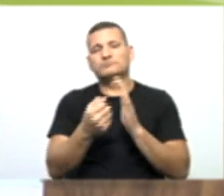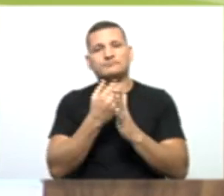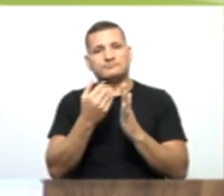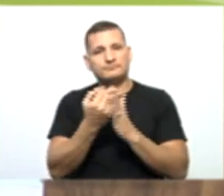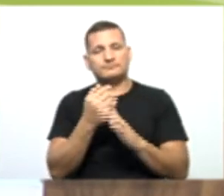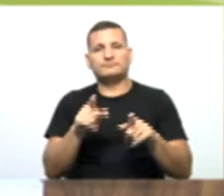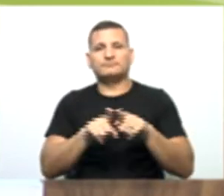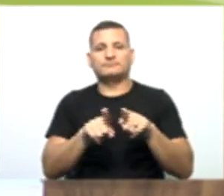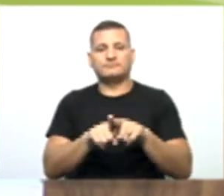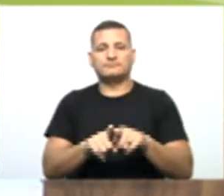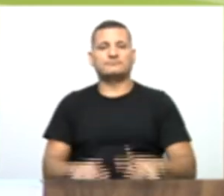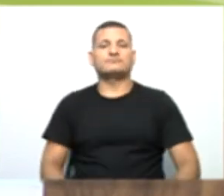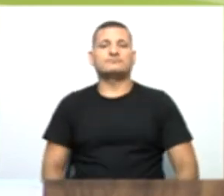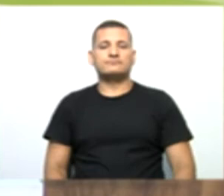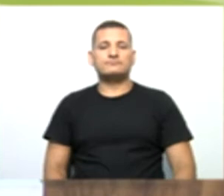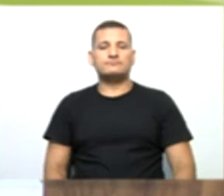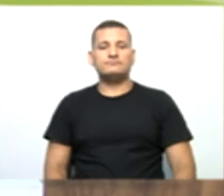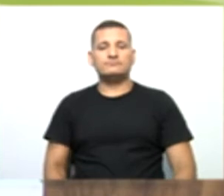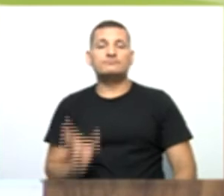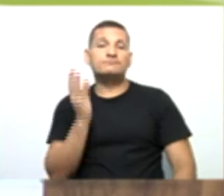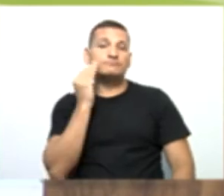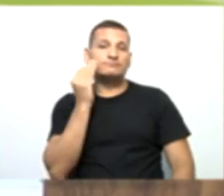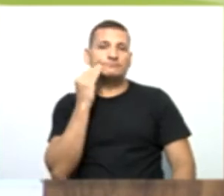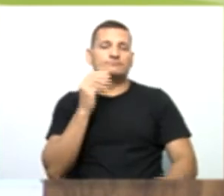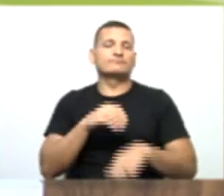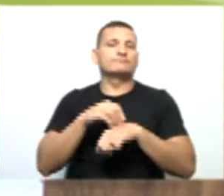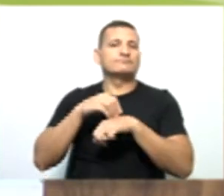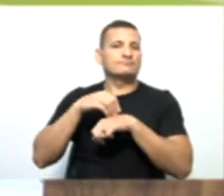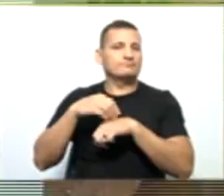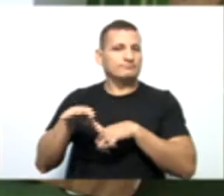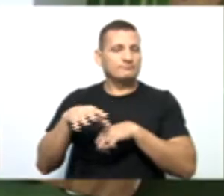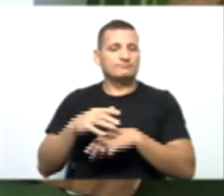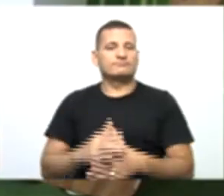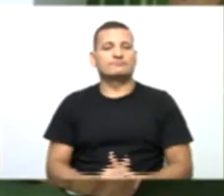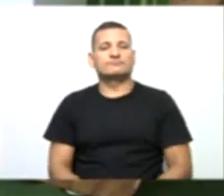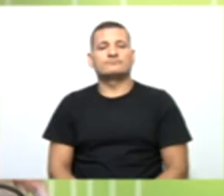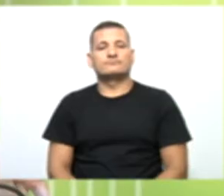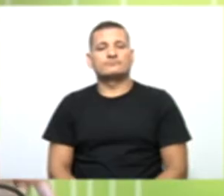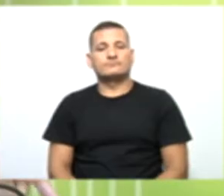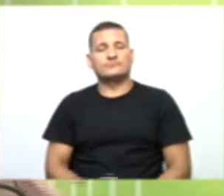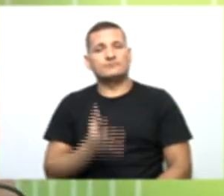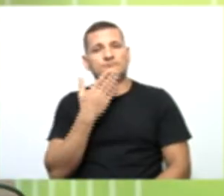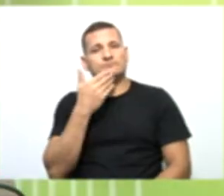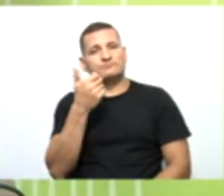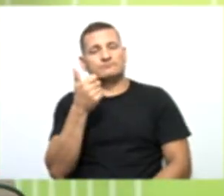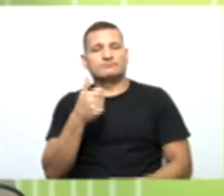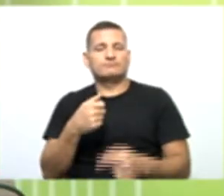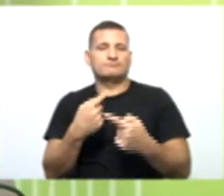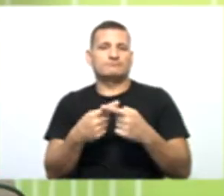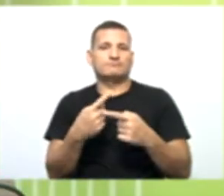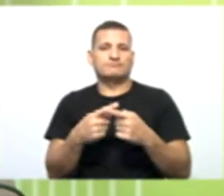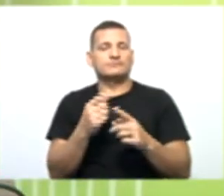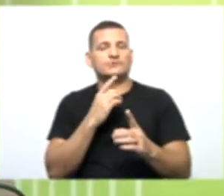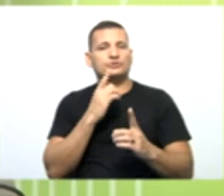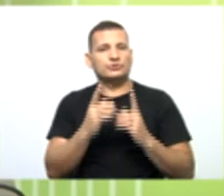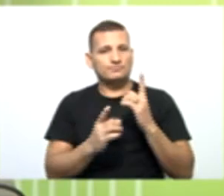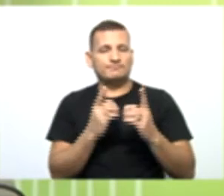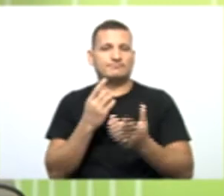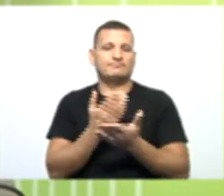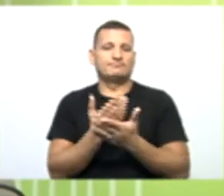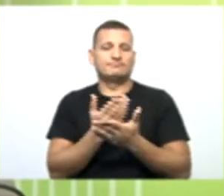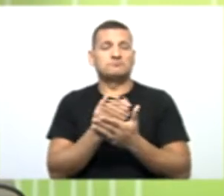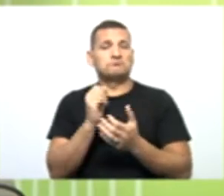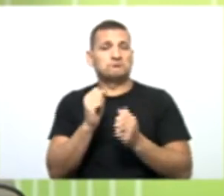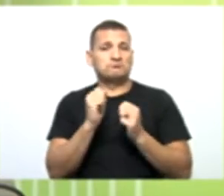forma aqui pra gente tentar repassar essas questões. E é até melhor porque ajuda na dinâmica da aula, né? Tirem a